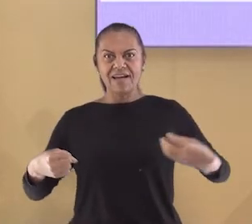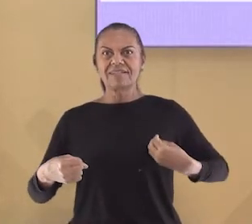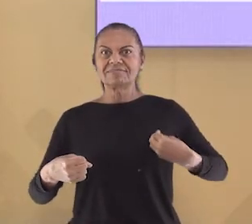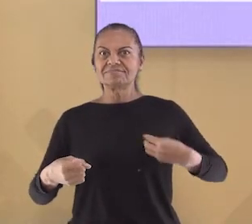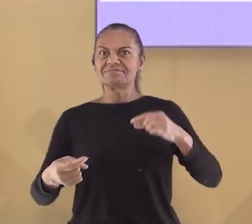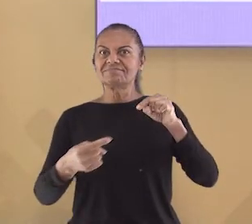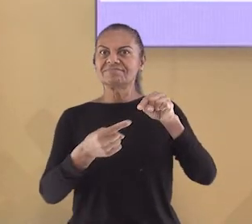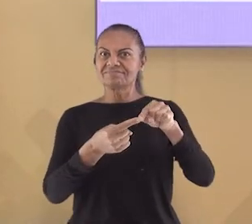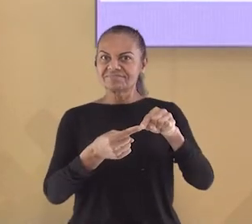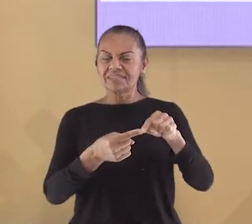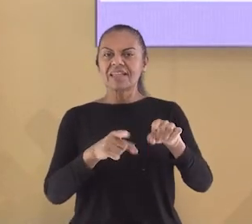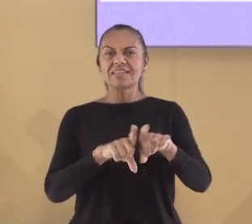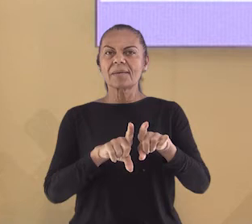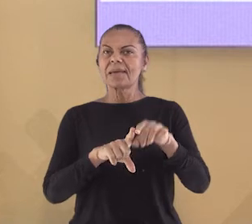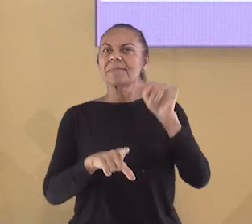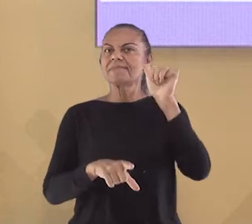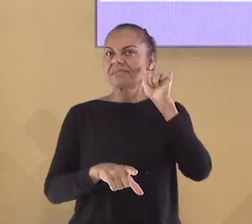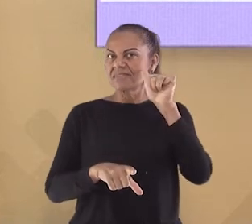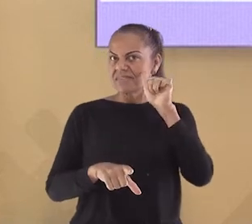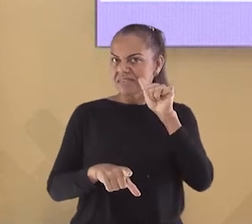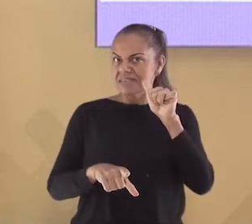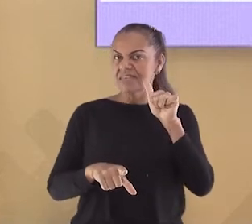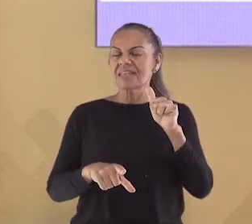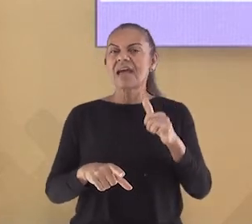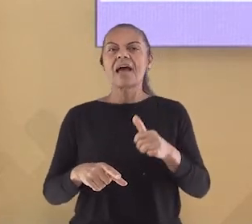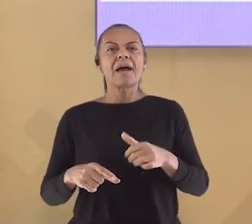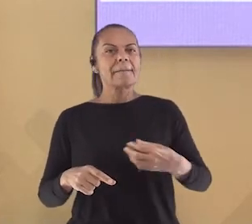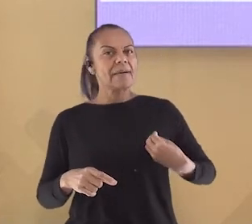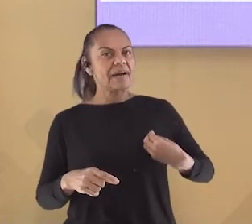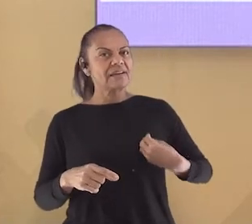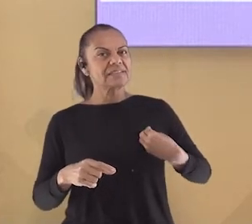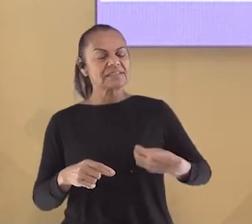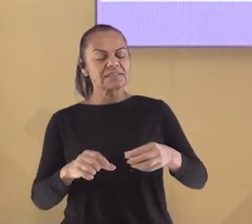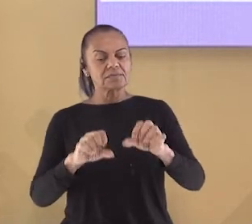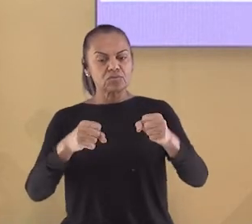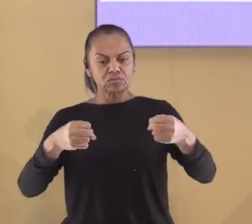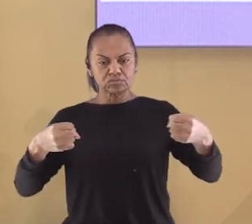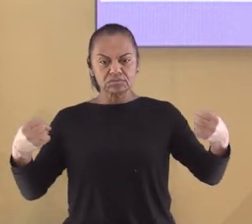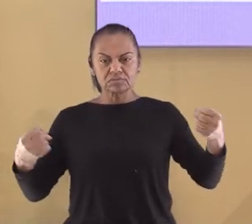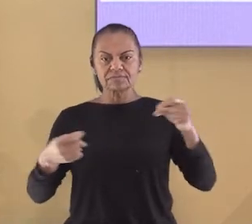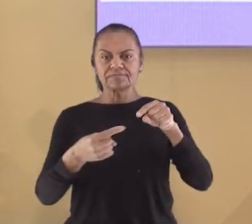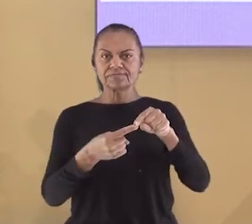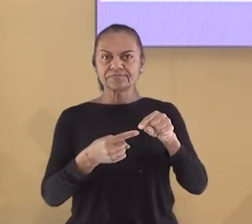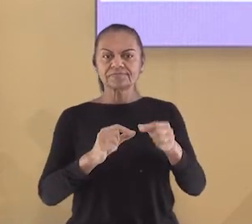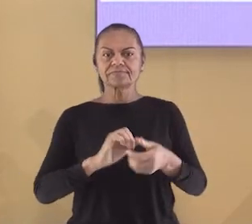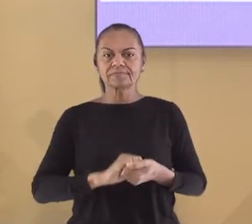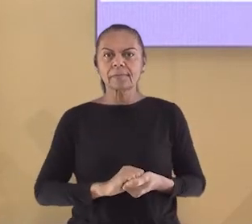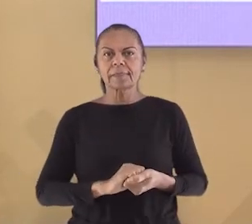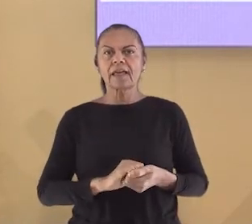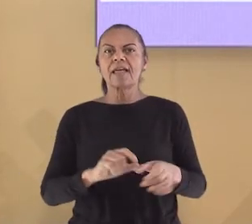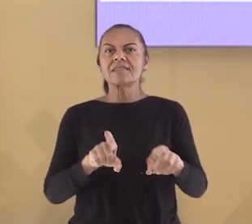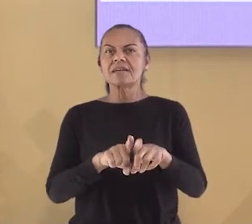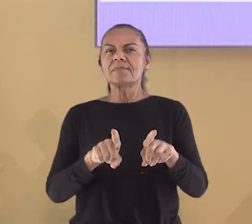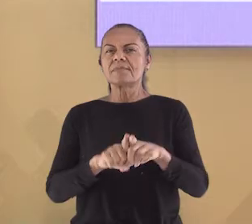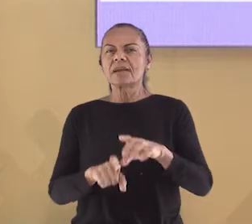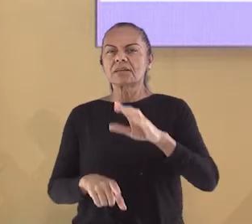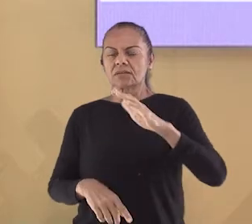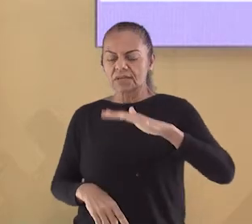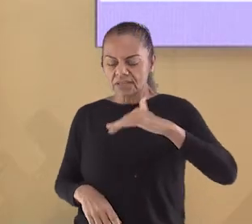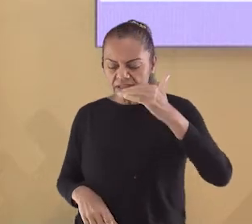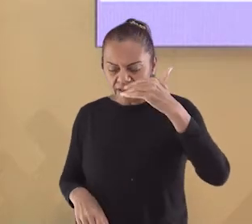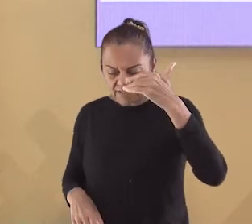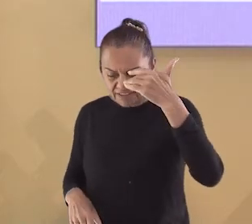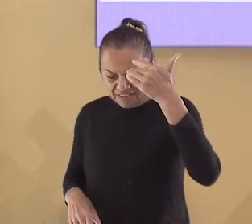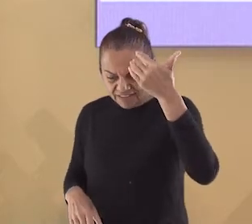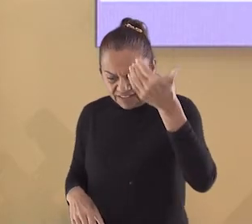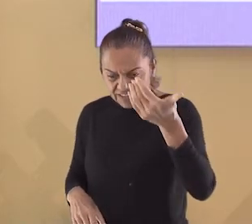Já no islamismo, quando nasce uma criança, o recém-nascido é saudado pela comunidade como um presente